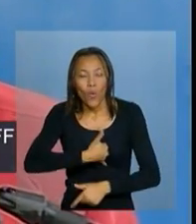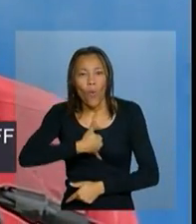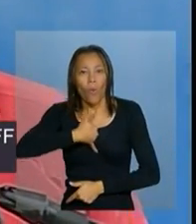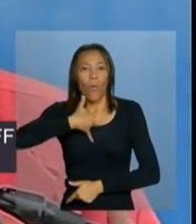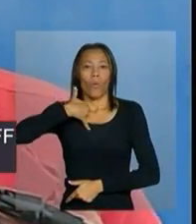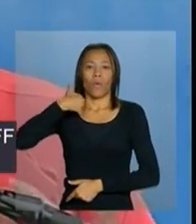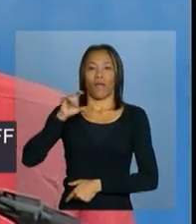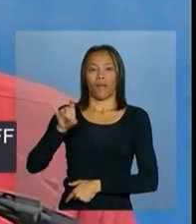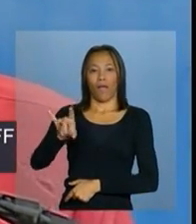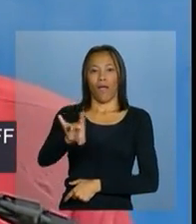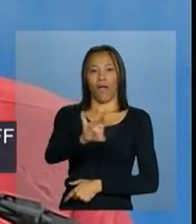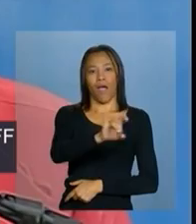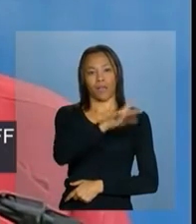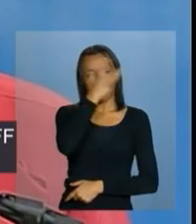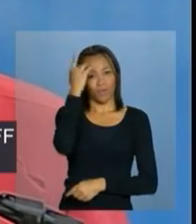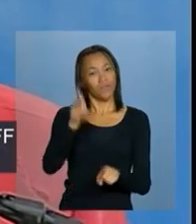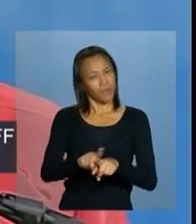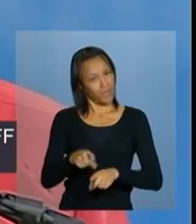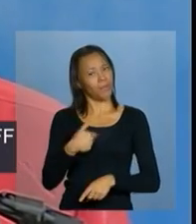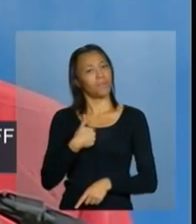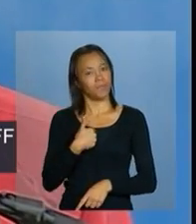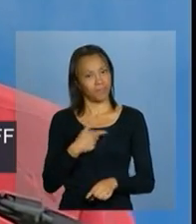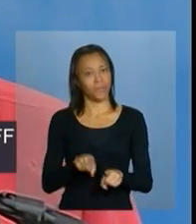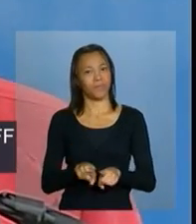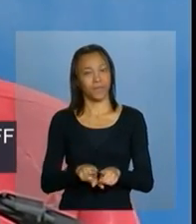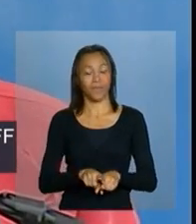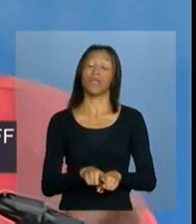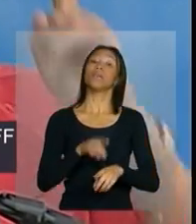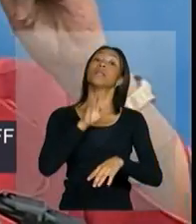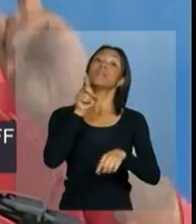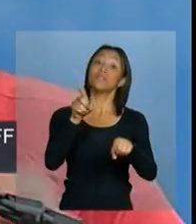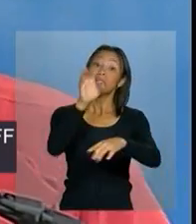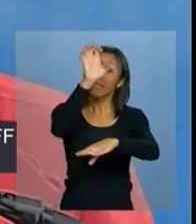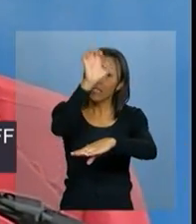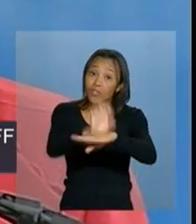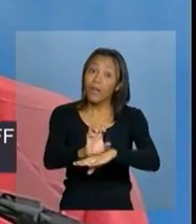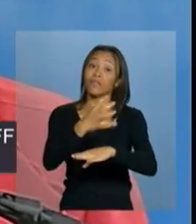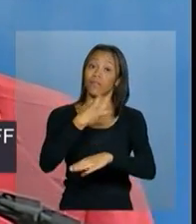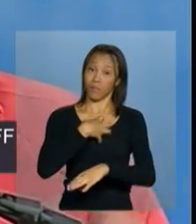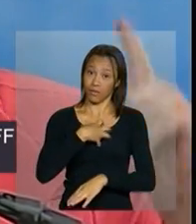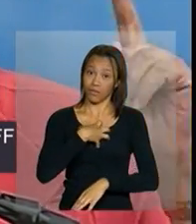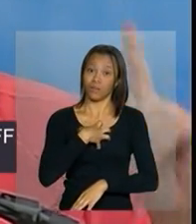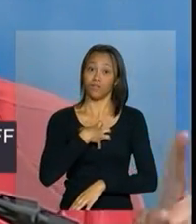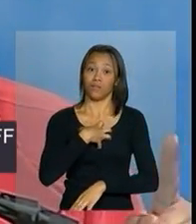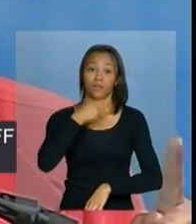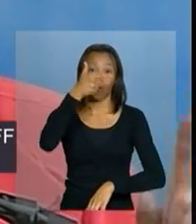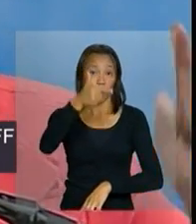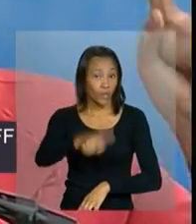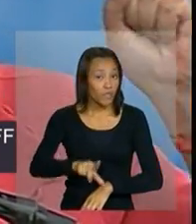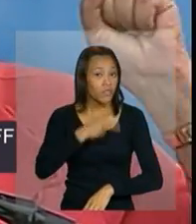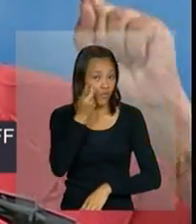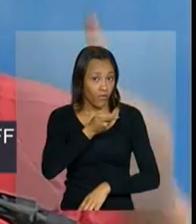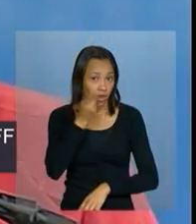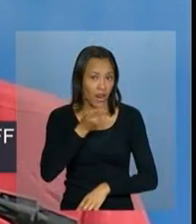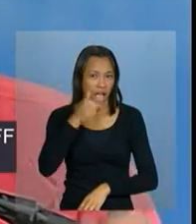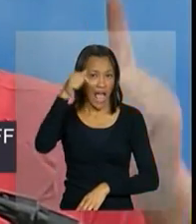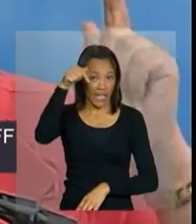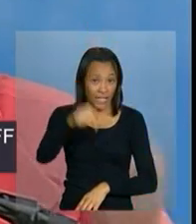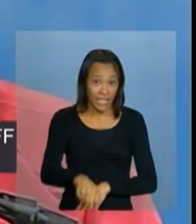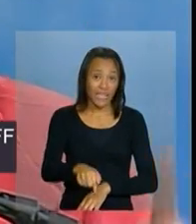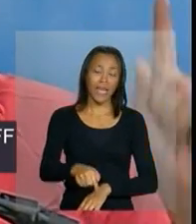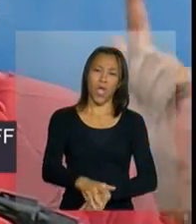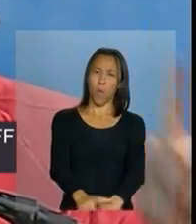vocês e a mim também. E a Bahia, vou repetir uma vez, a Bahia é o